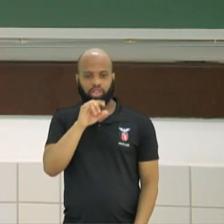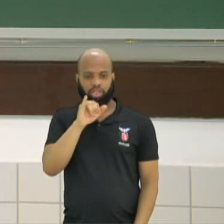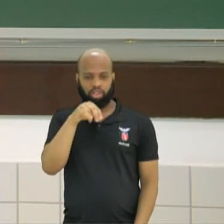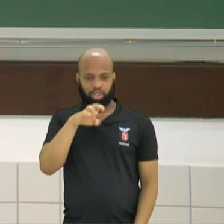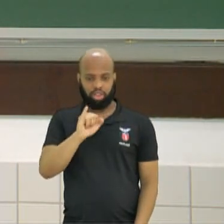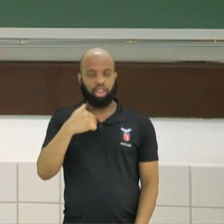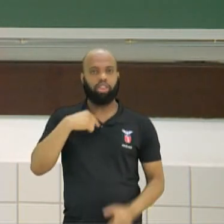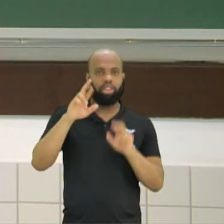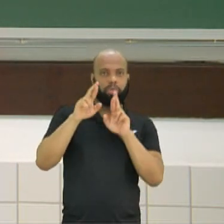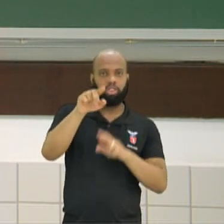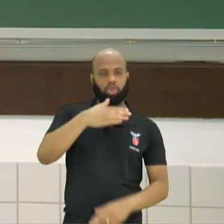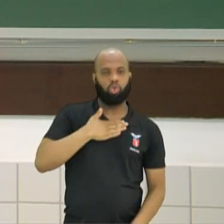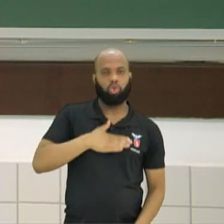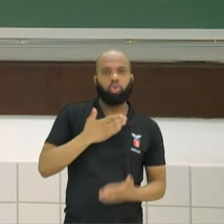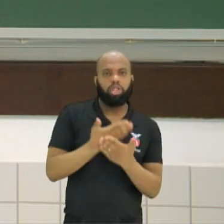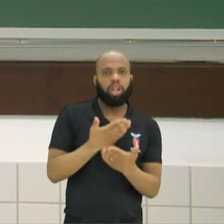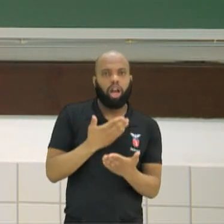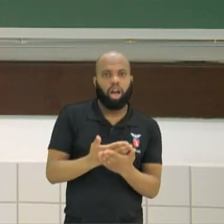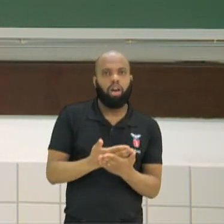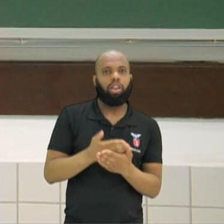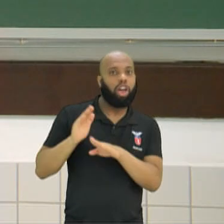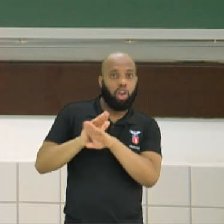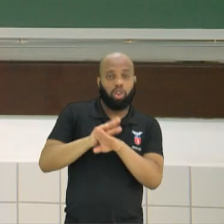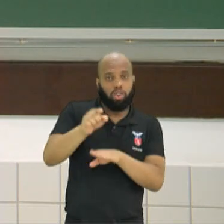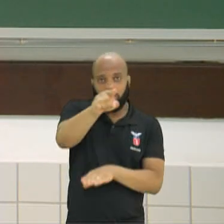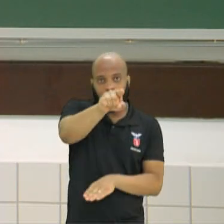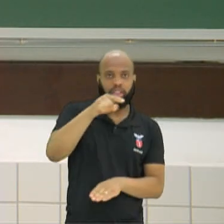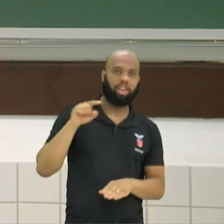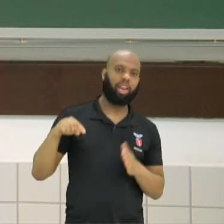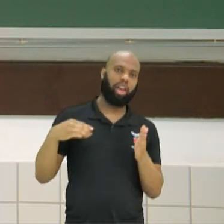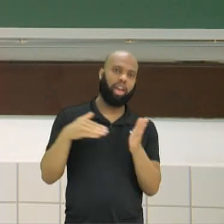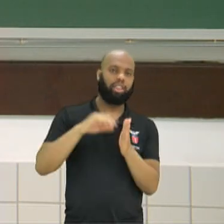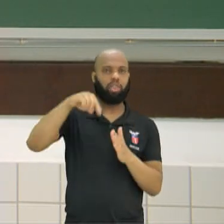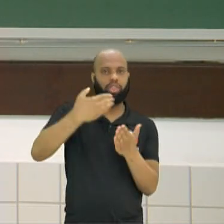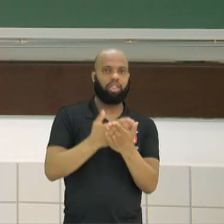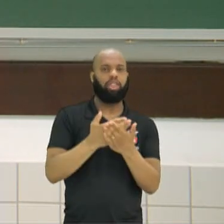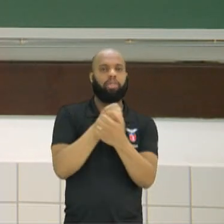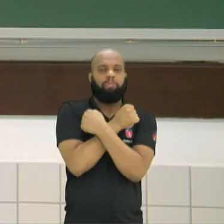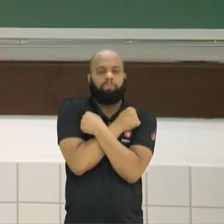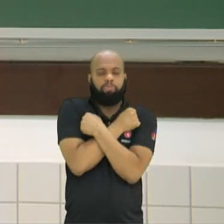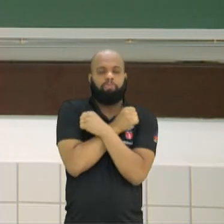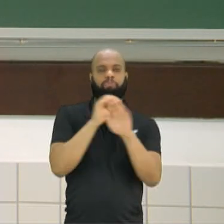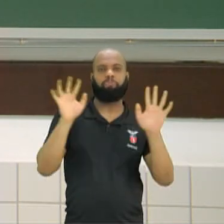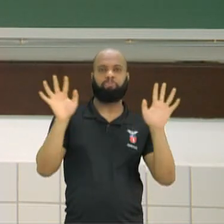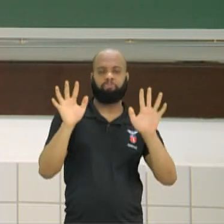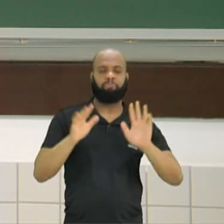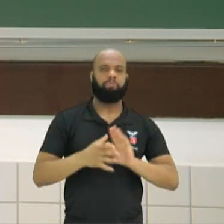gostado da aula, espero que eu tenha ajudado vocês. Até a próxima, beleza? Abraço, galera!